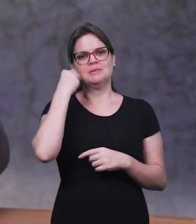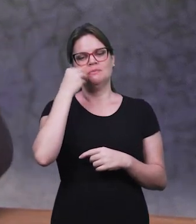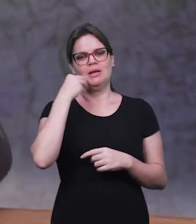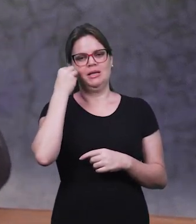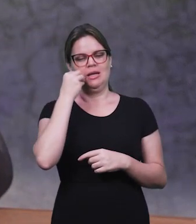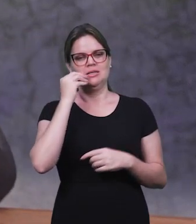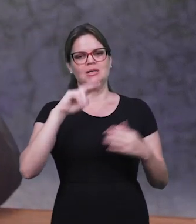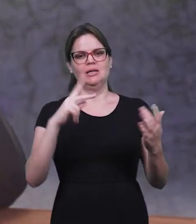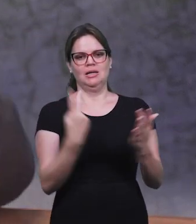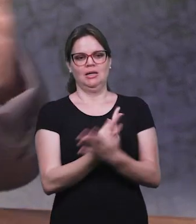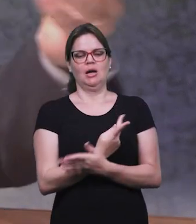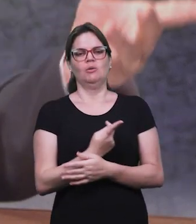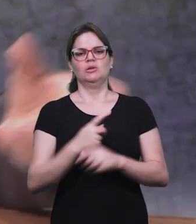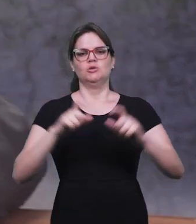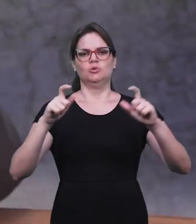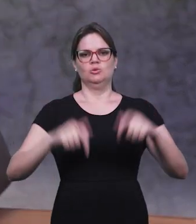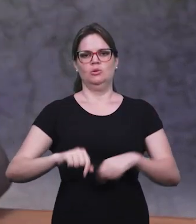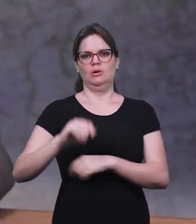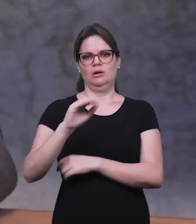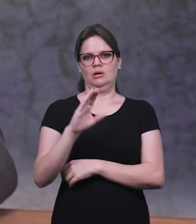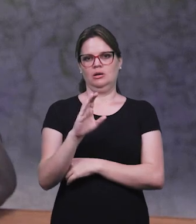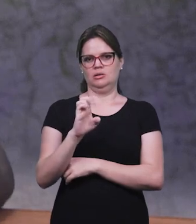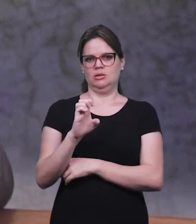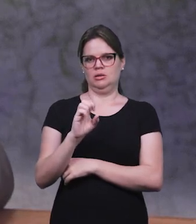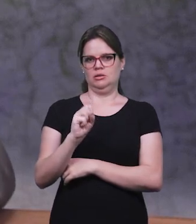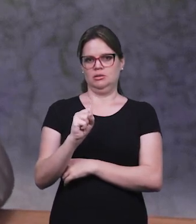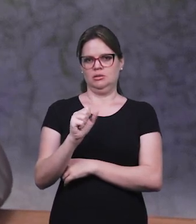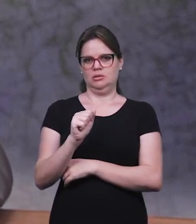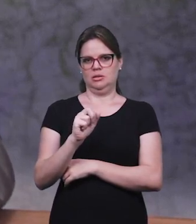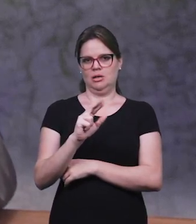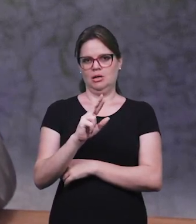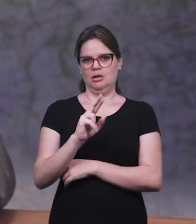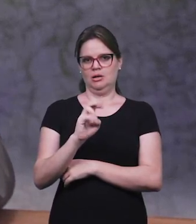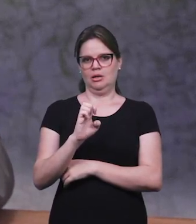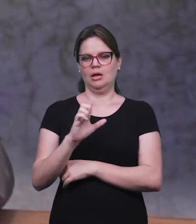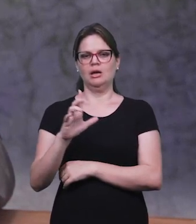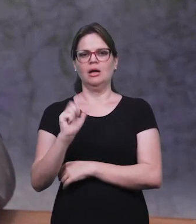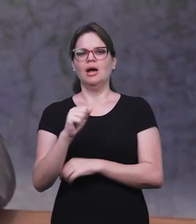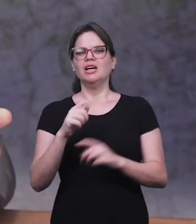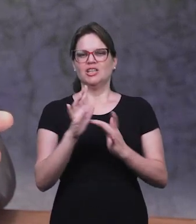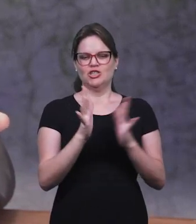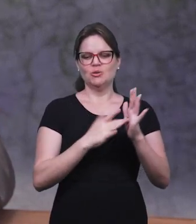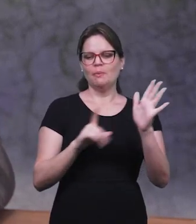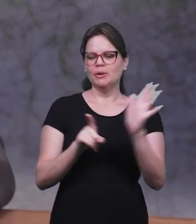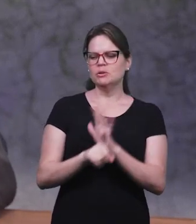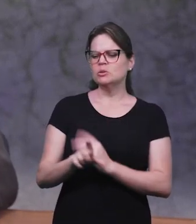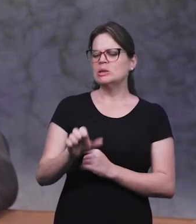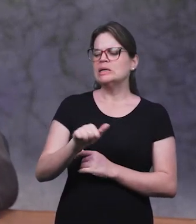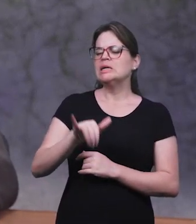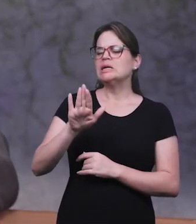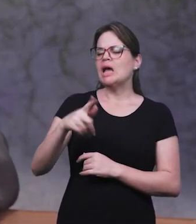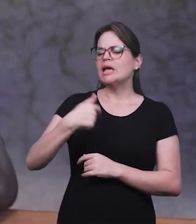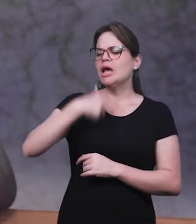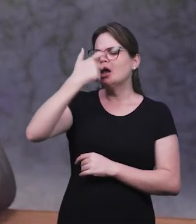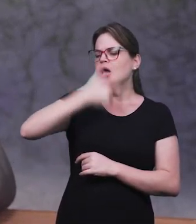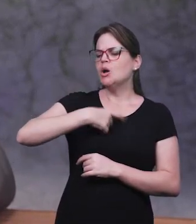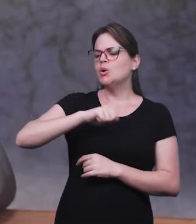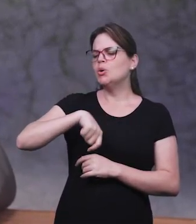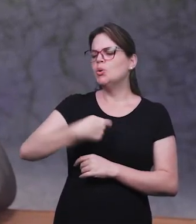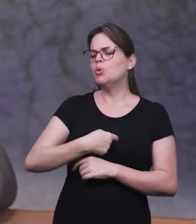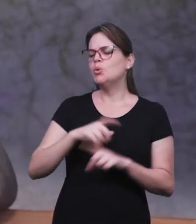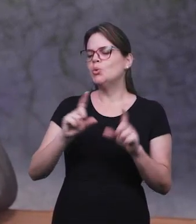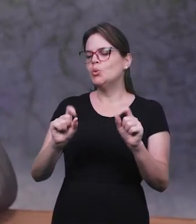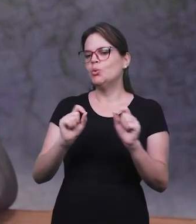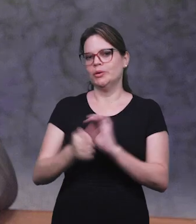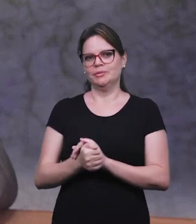eles falaram das opiniões que haviam, e Pedro disse, tu és o Cristo, Filho do Deus vivo, e o Senhor Jesus